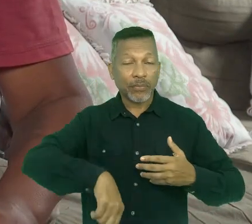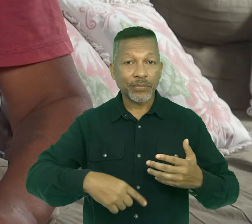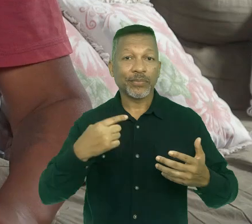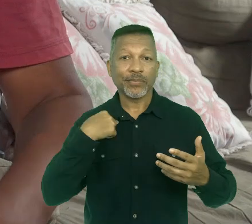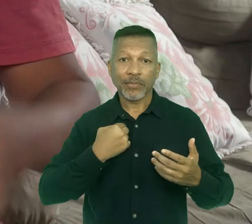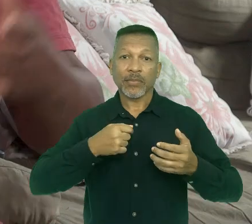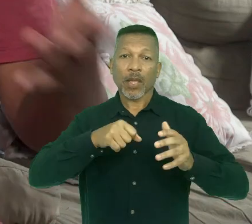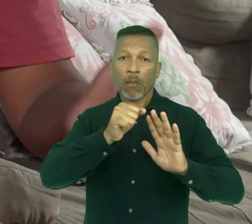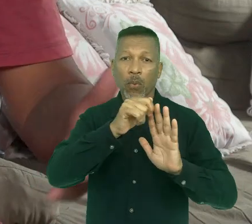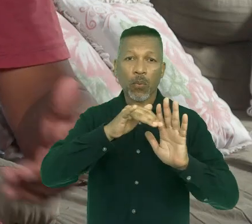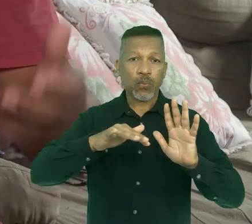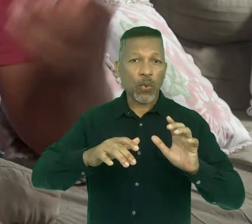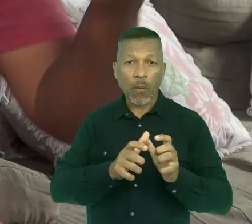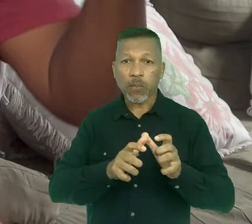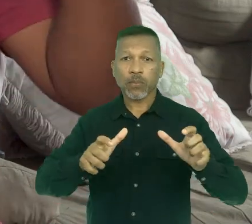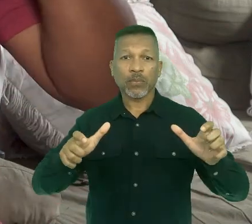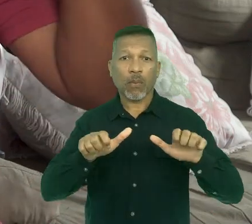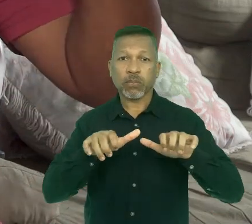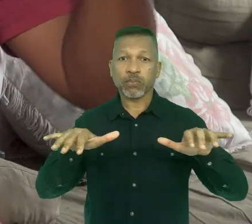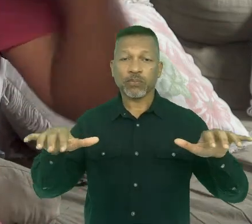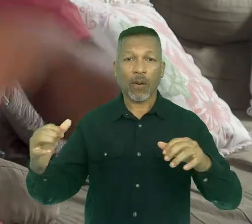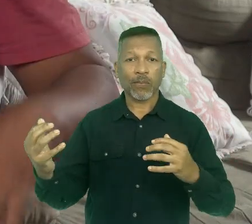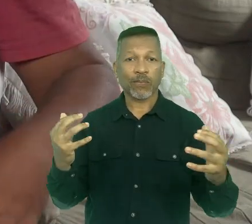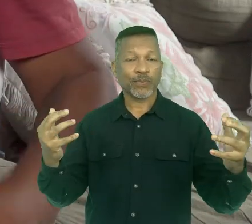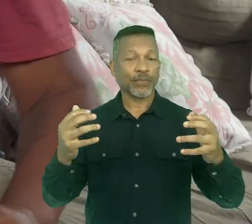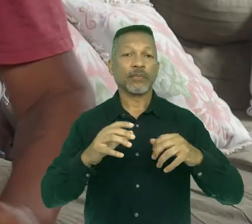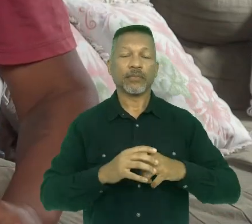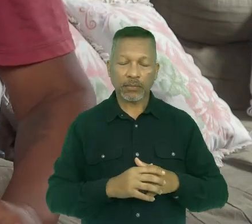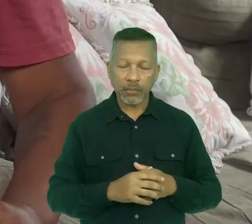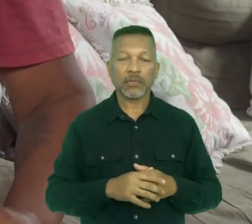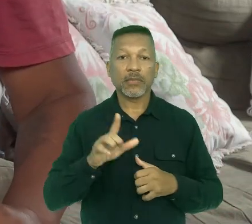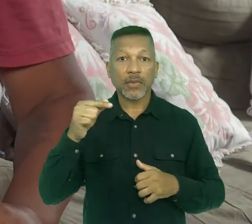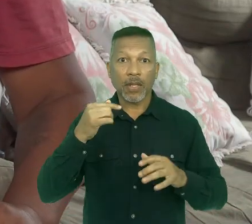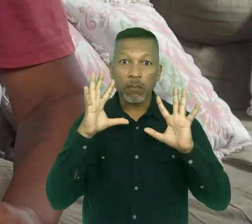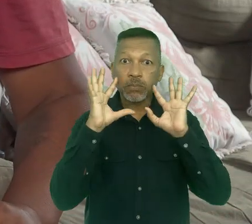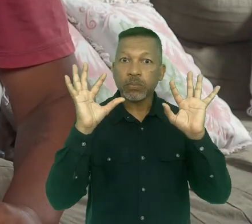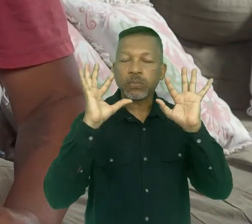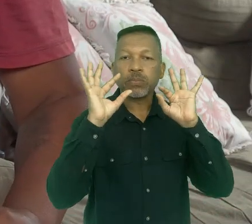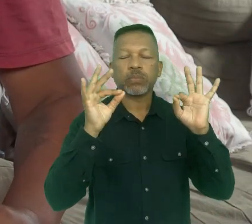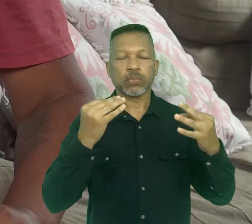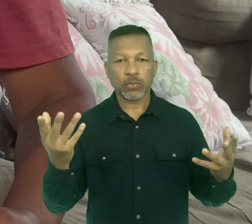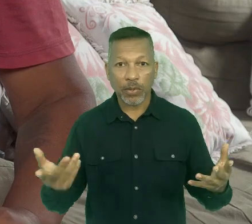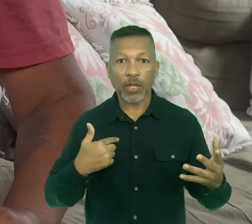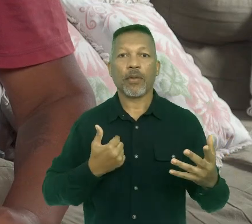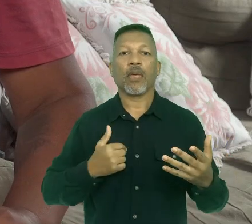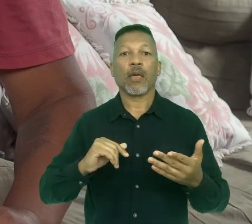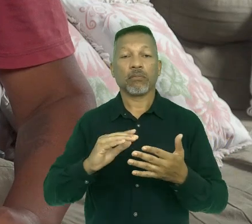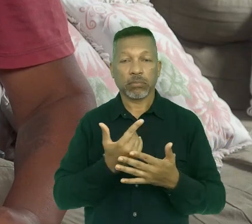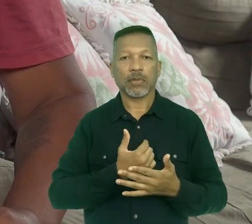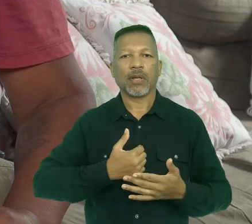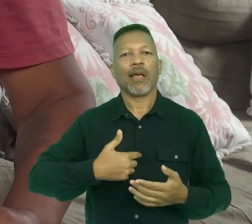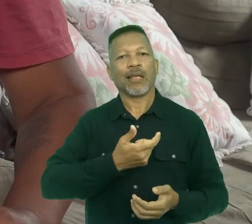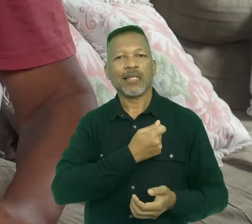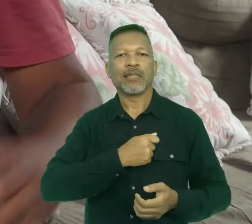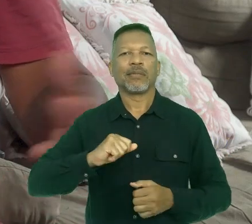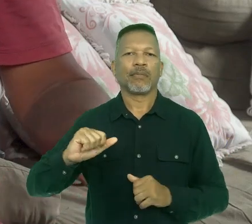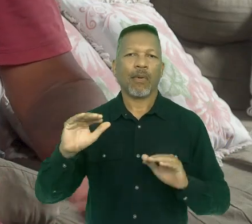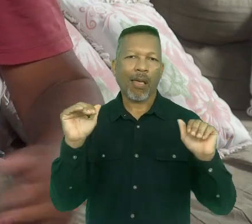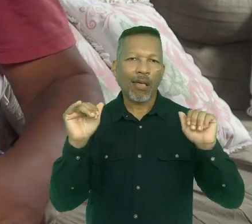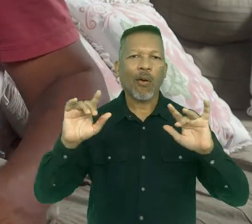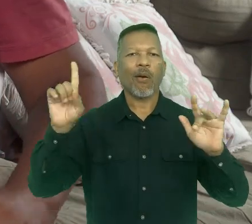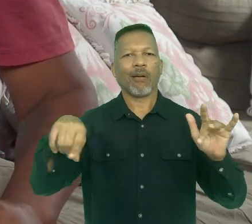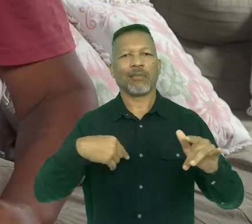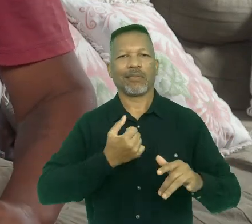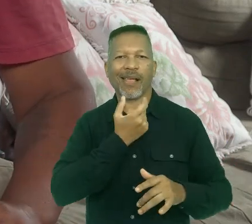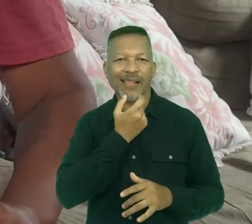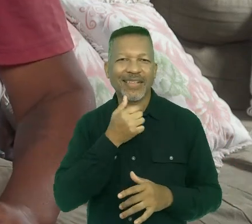tipo assim, o meu repertório é muito amplo, porque é a influência de todo lado, né? Então, assim, chamava muita atenção essa coisa, cantava em espanhol, em inglês, e a pronúncia o